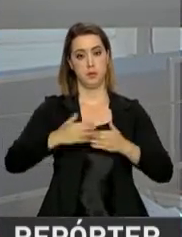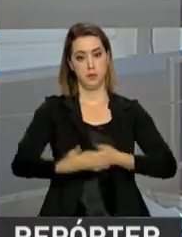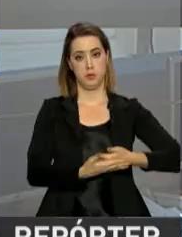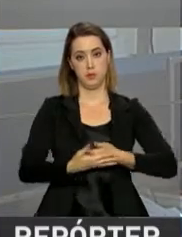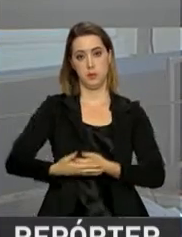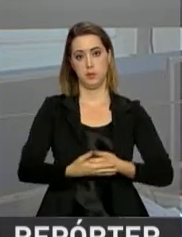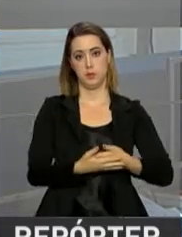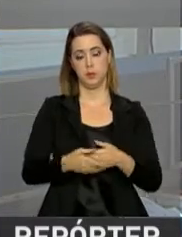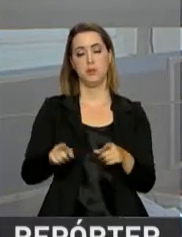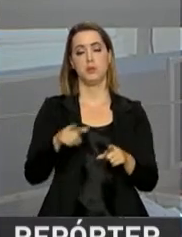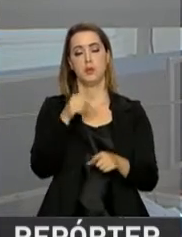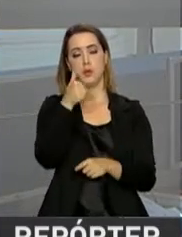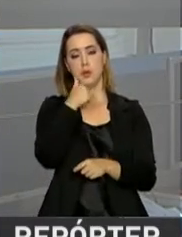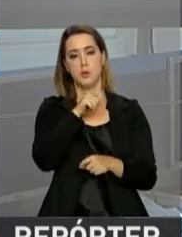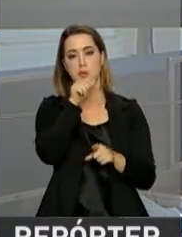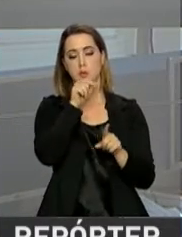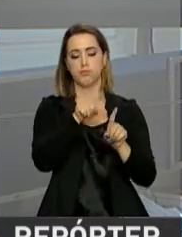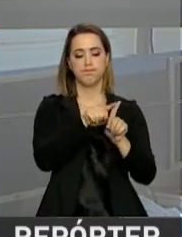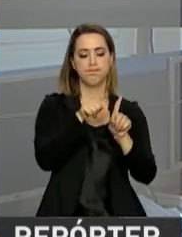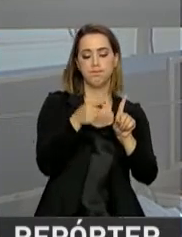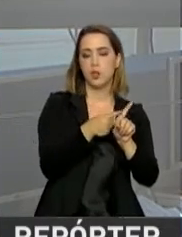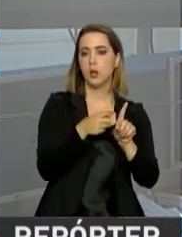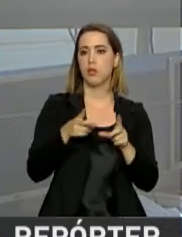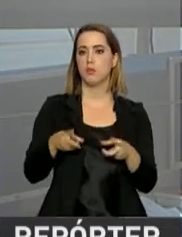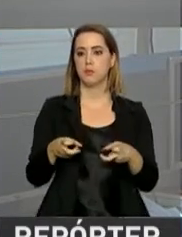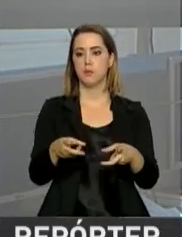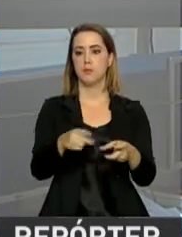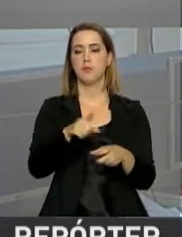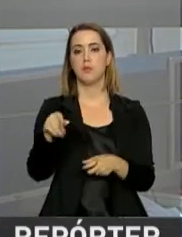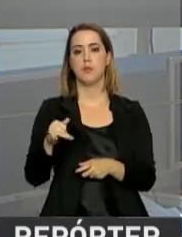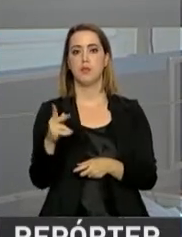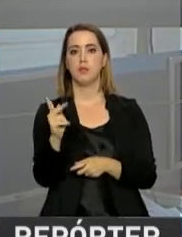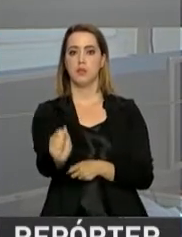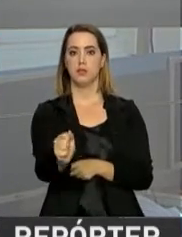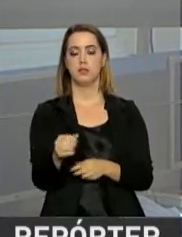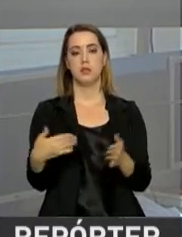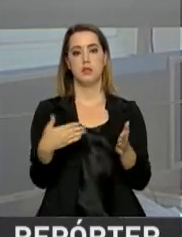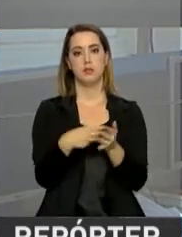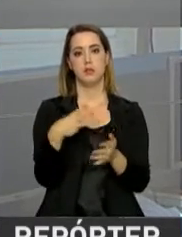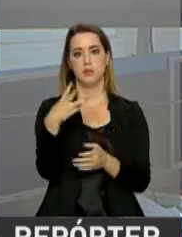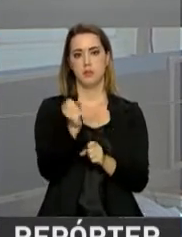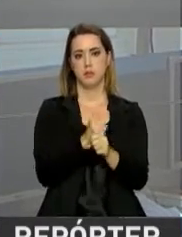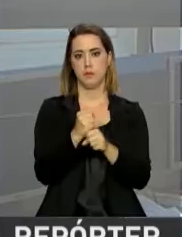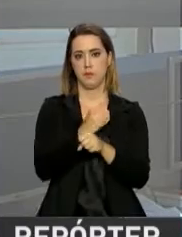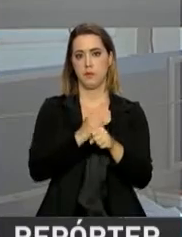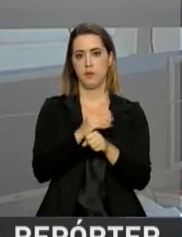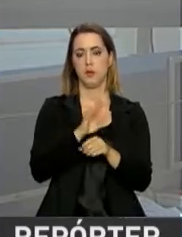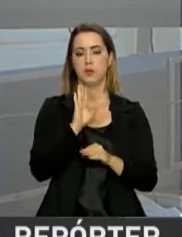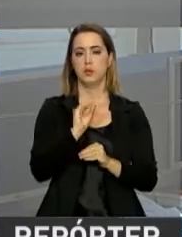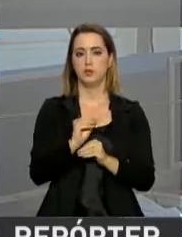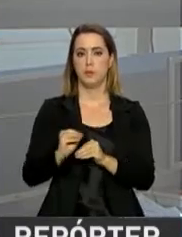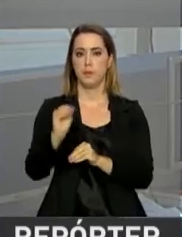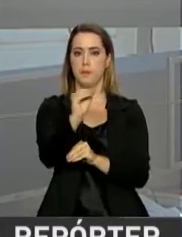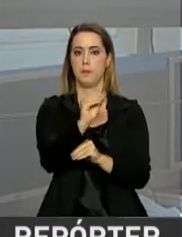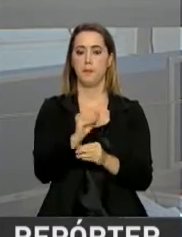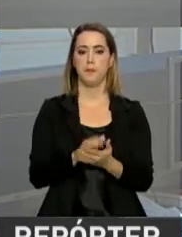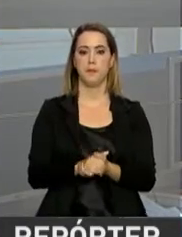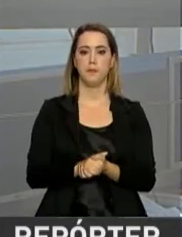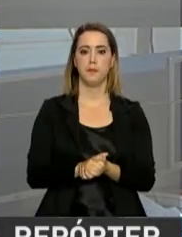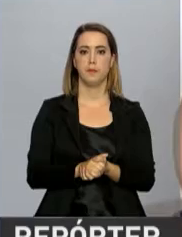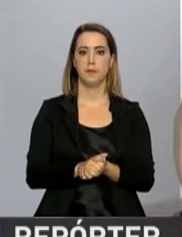tiveram Zika na gestação terão acompanhamento até os 3 anos de idade, mesmo sem apresentar qualquer sintoma no nascimento.